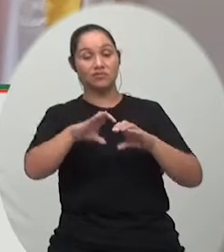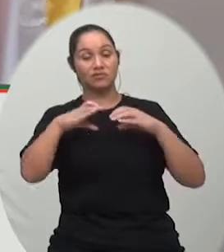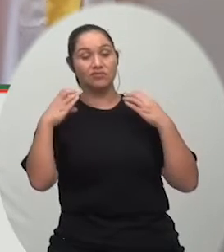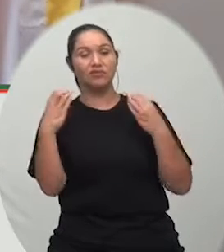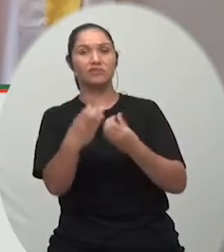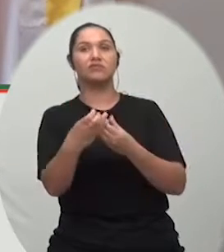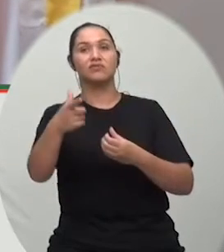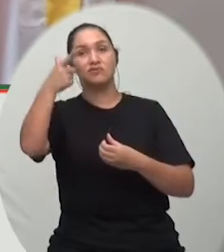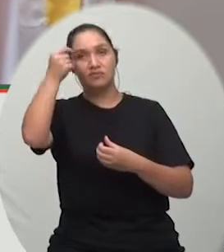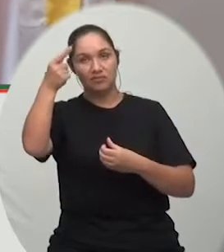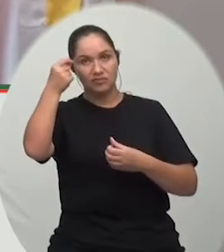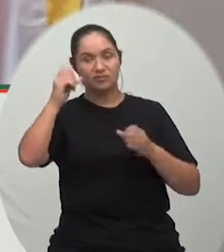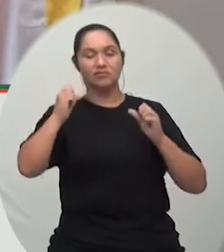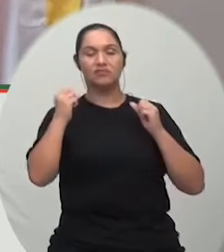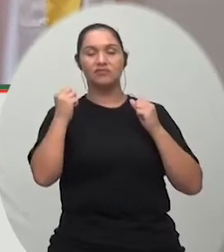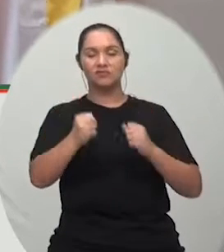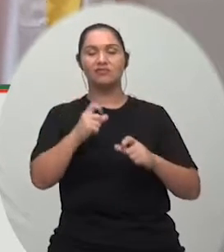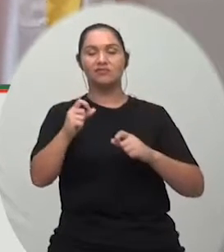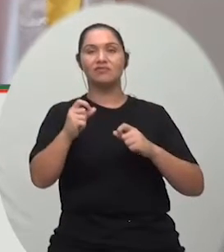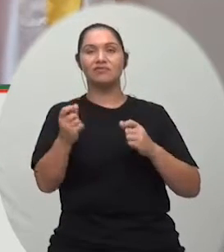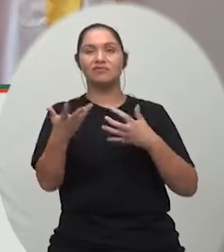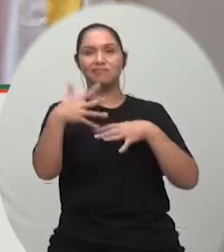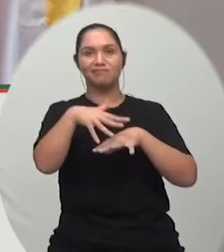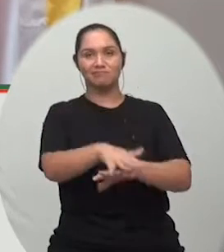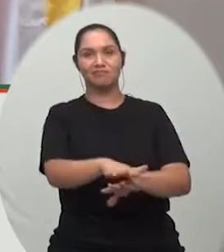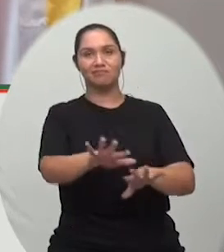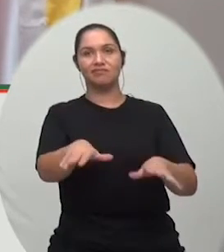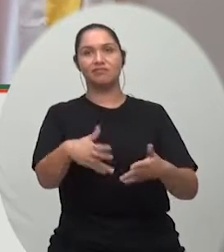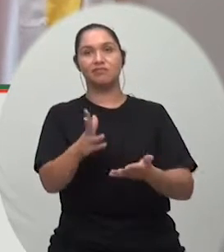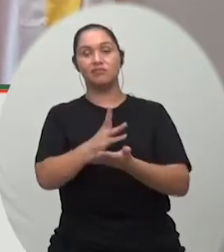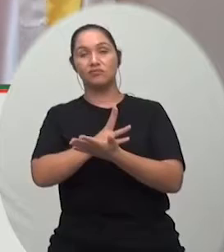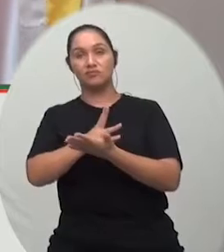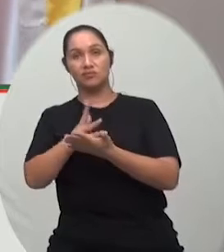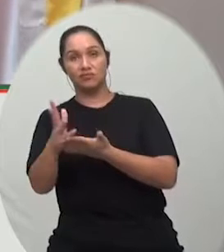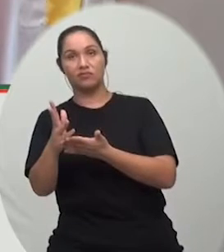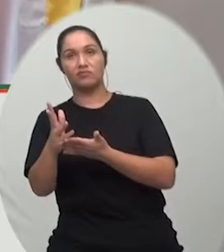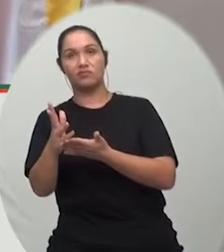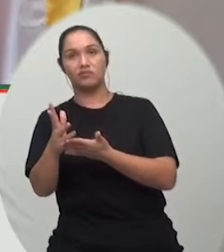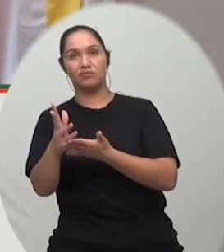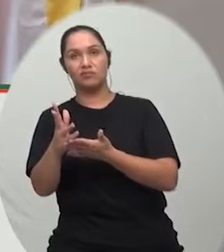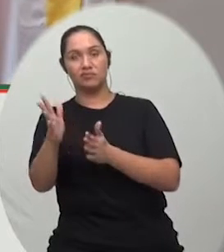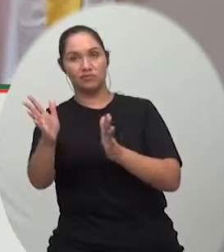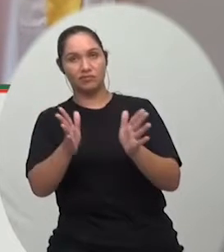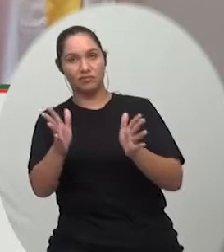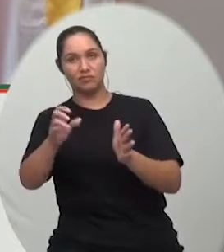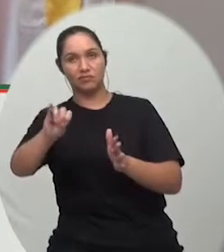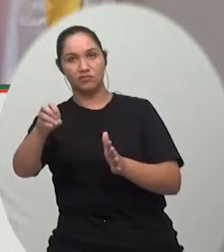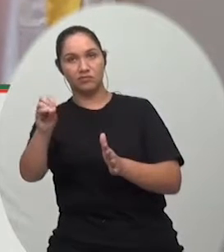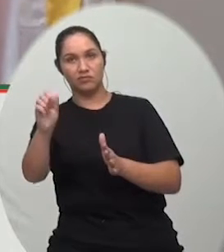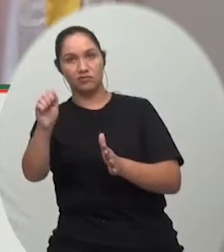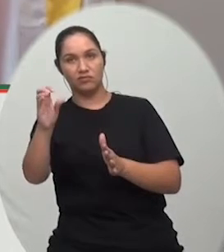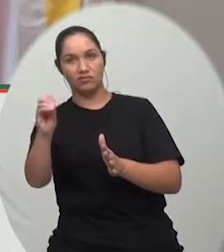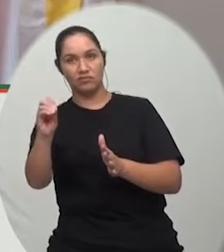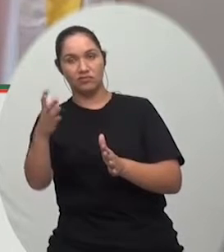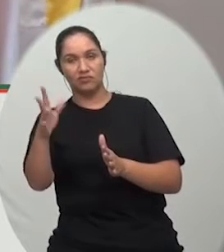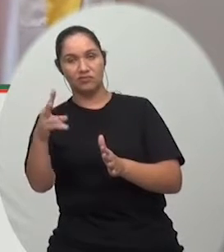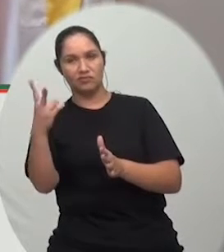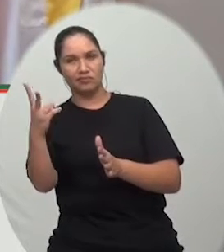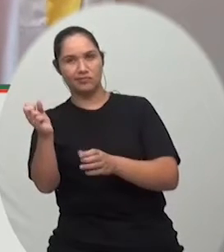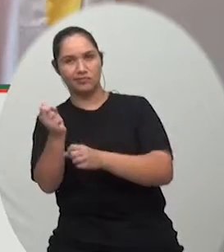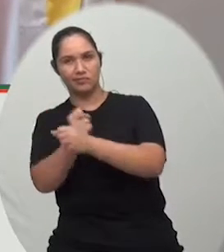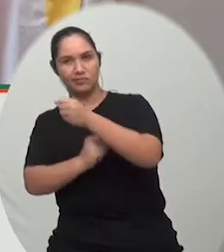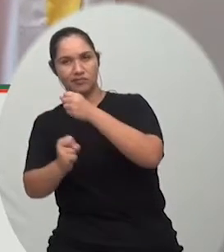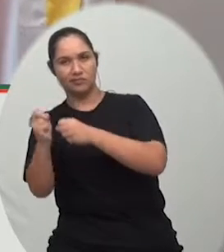acadêmica. No início da gestão do professor João Carlos, que começou há 2 anos atrás, mais ou menos,